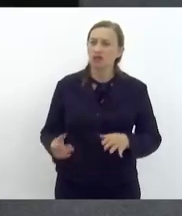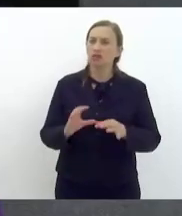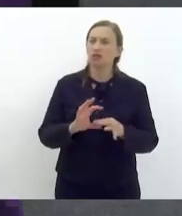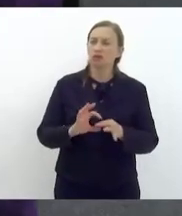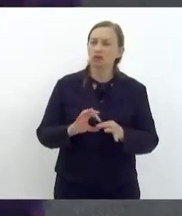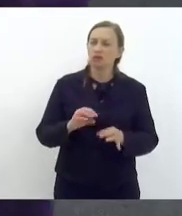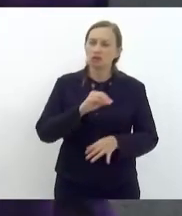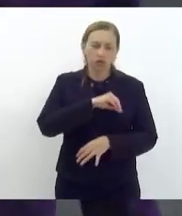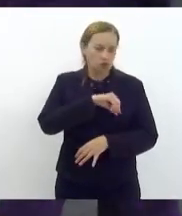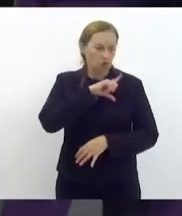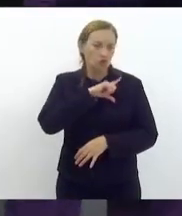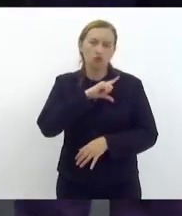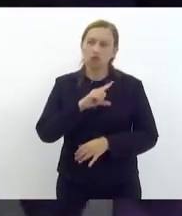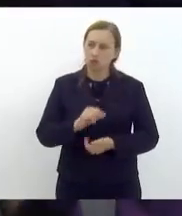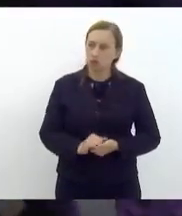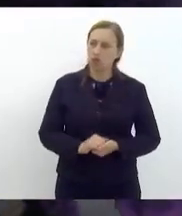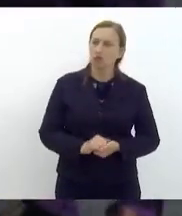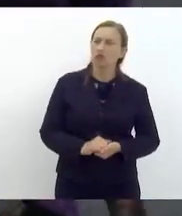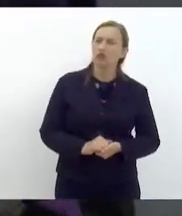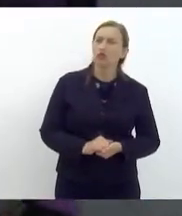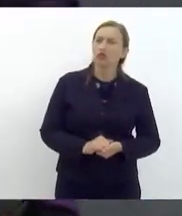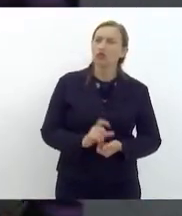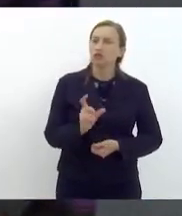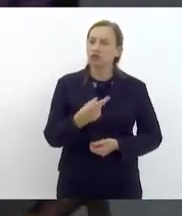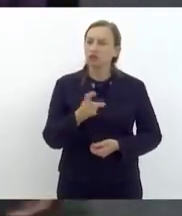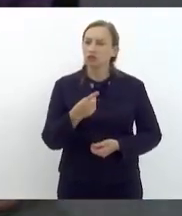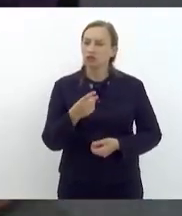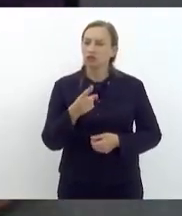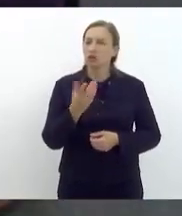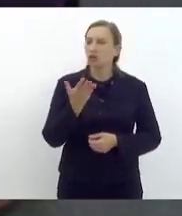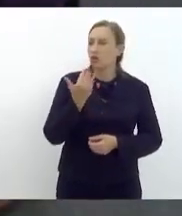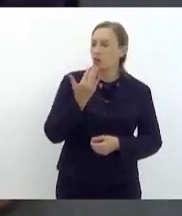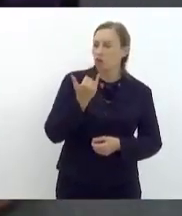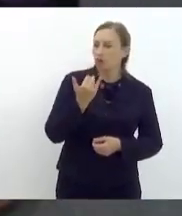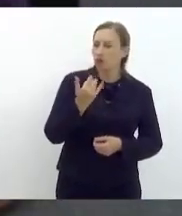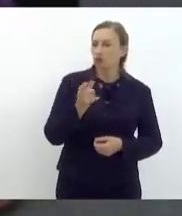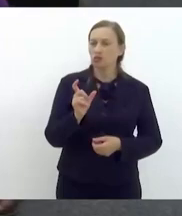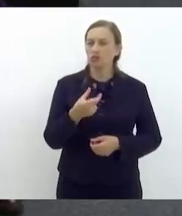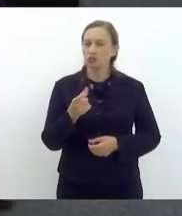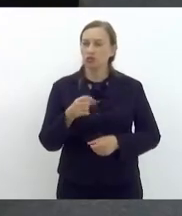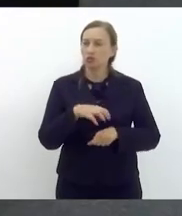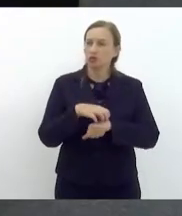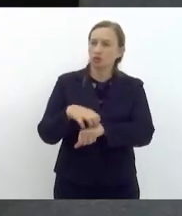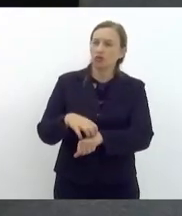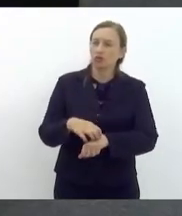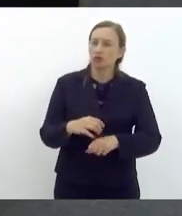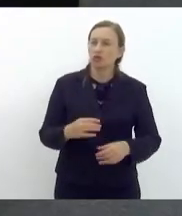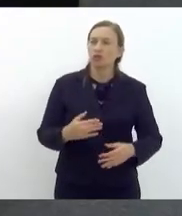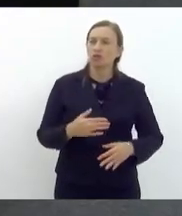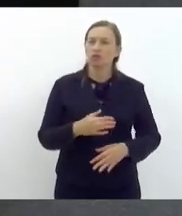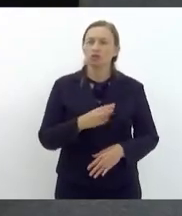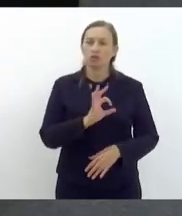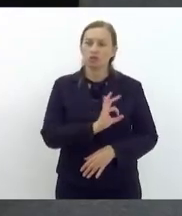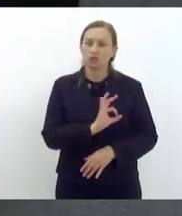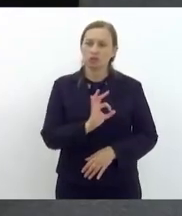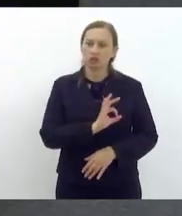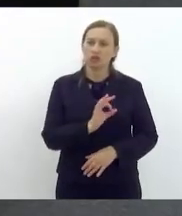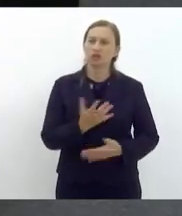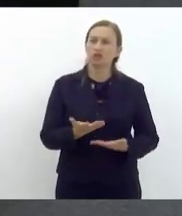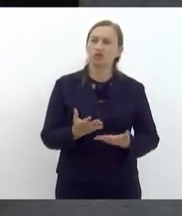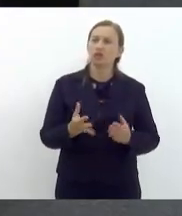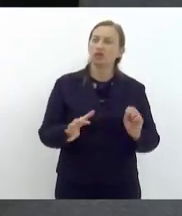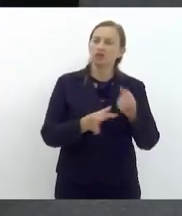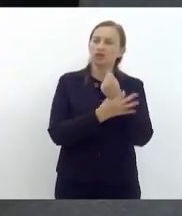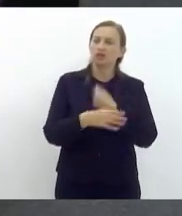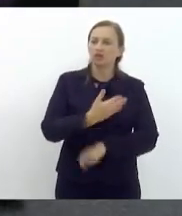aumento do vale alimentação, aumento do vale transporte e garantia de uma indenização digna para aqueles combatentes que a gente tem perdido, para que essa segurança